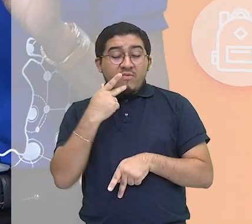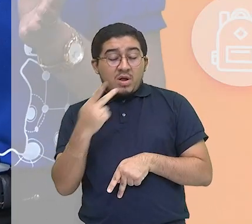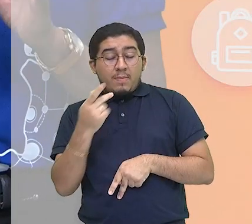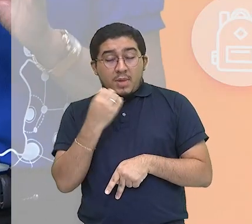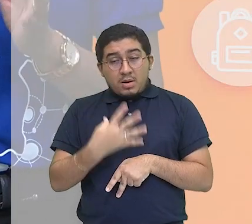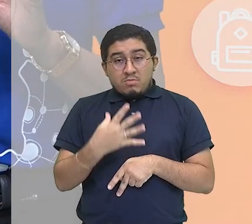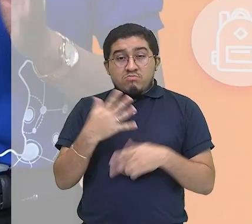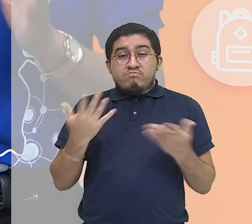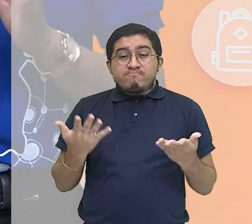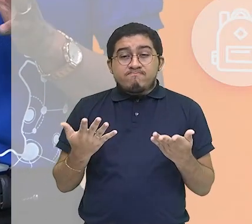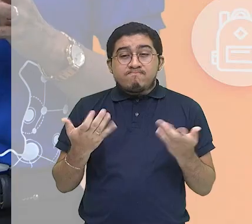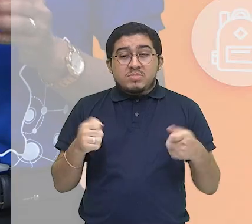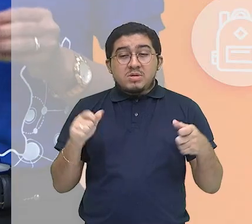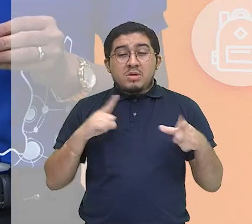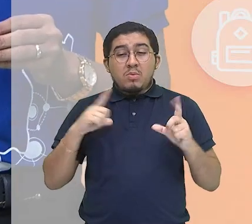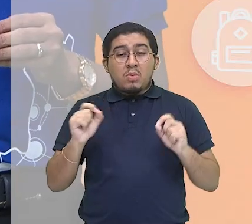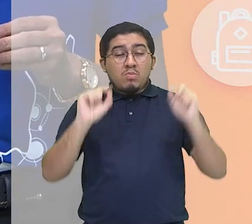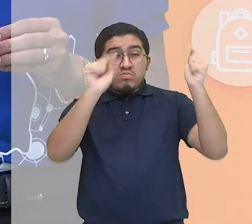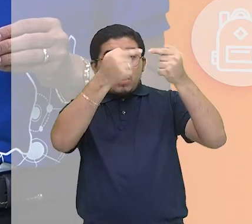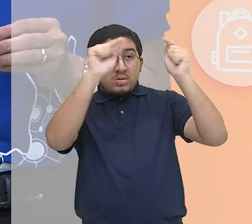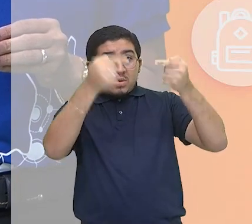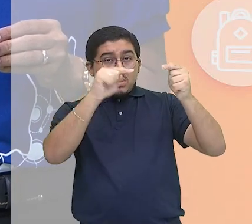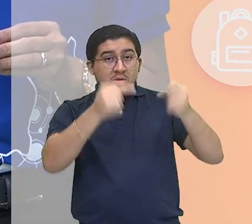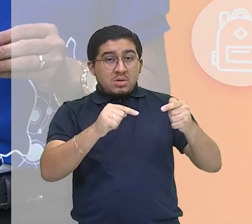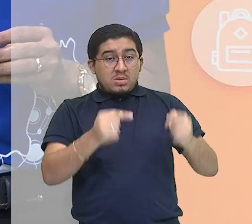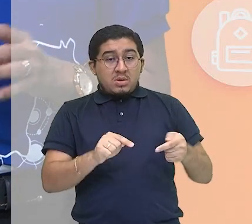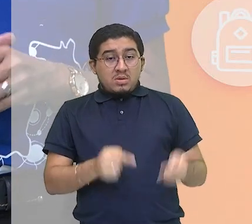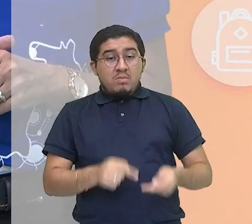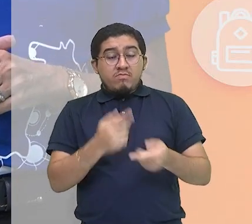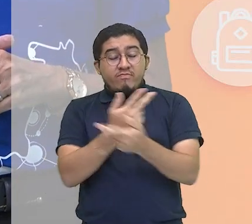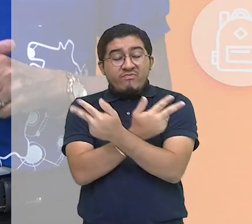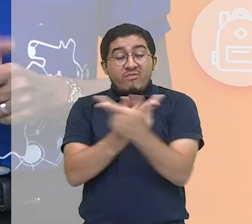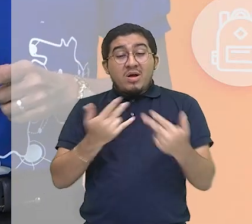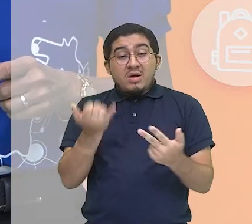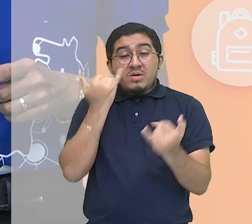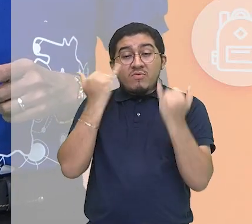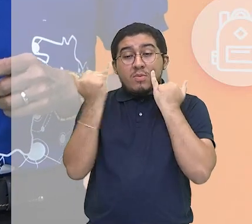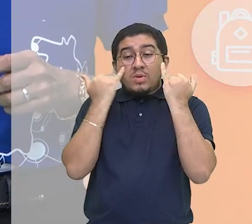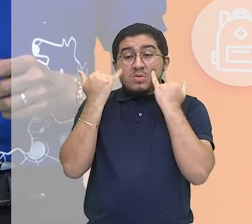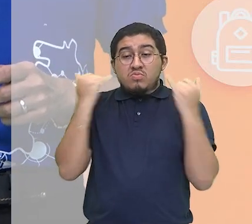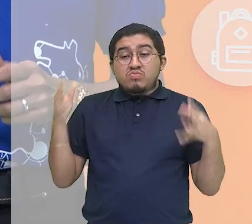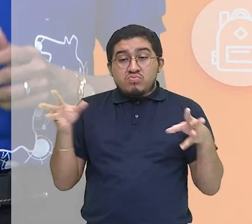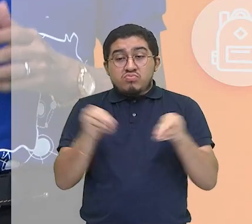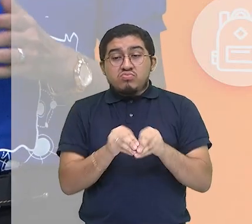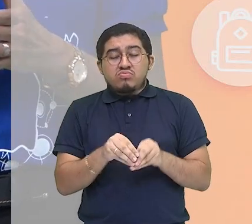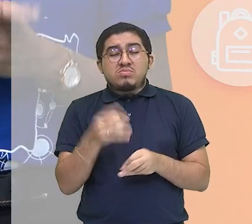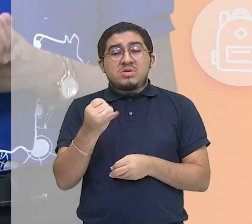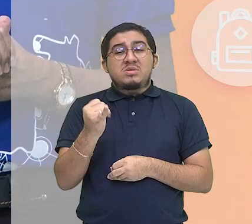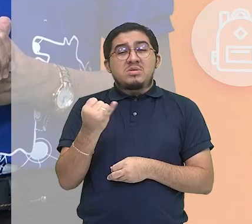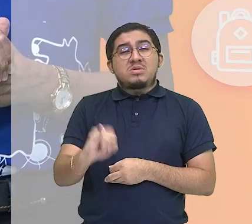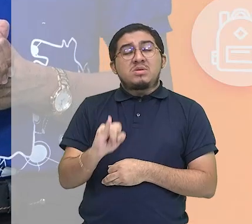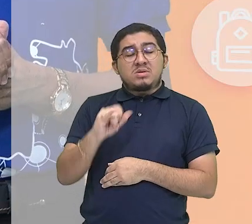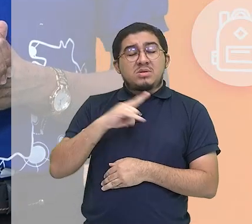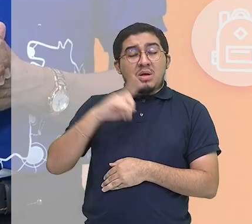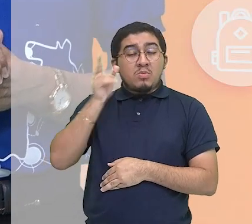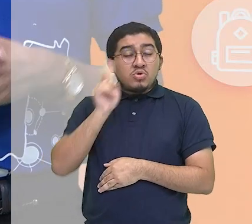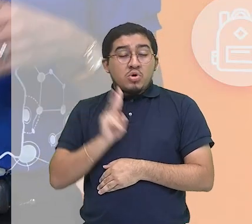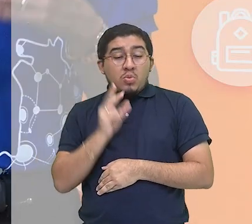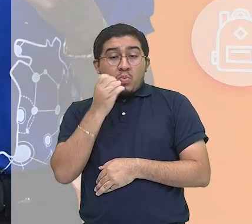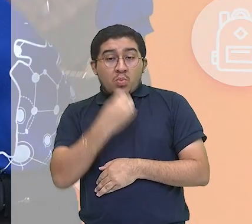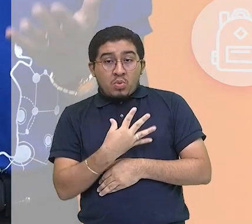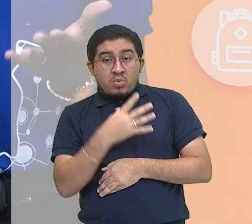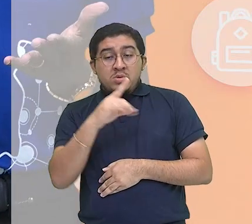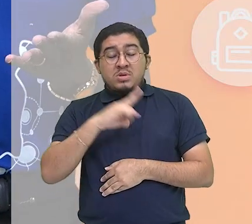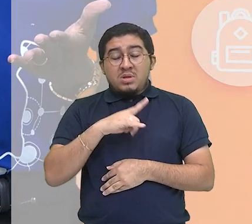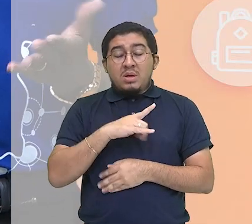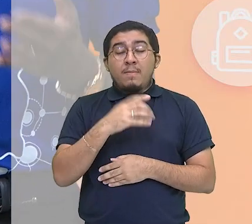é preciso combinar aí várias informações. Será que só ter uma boa escola é viver bem?